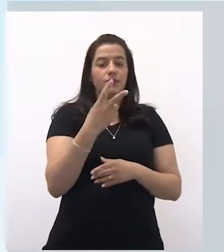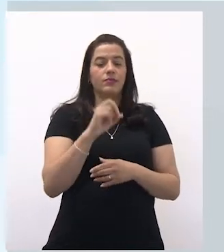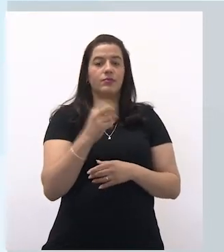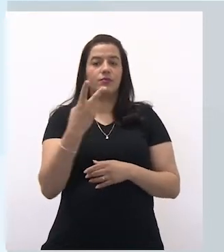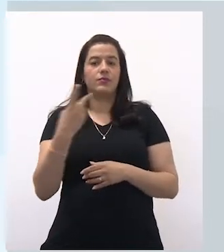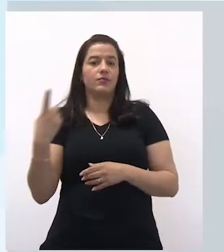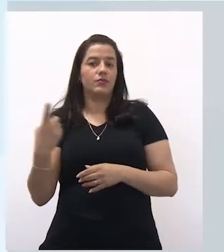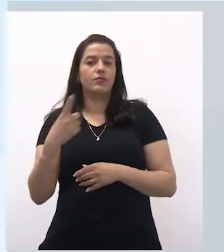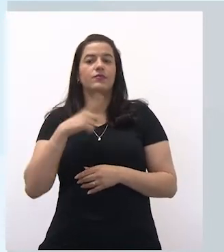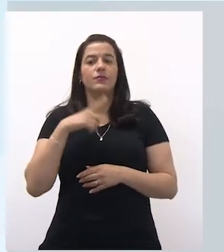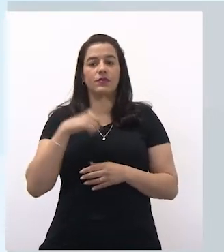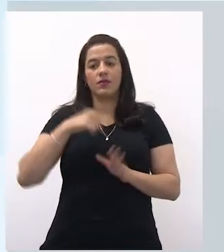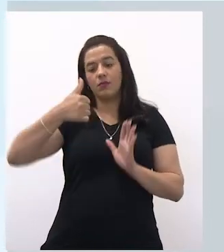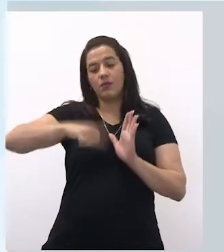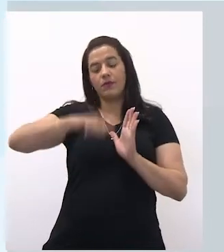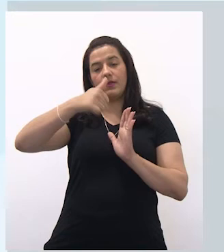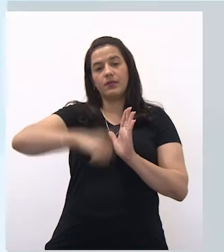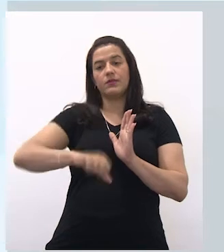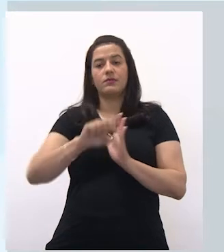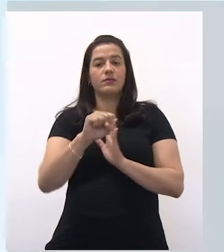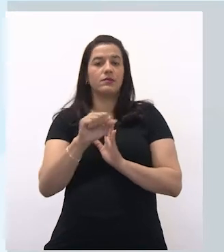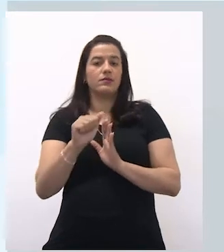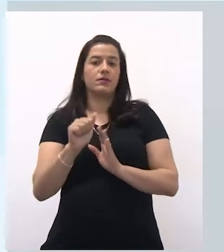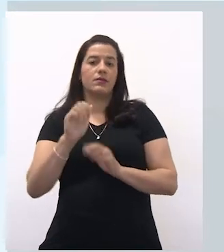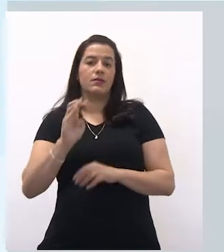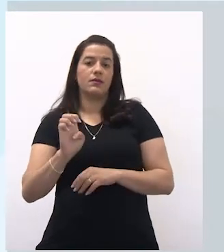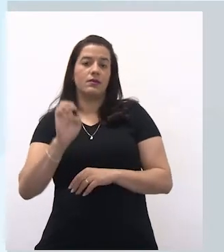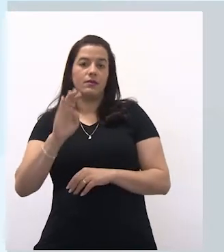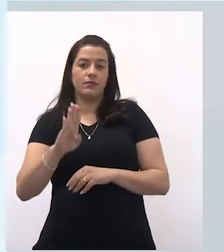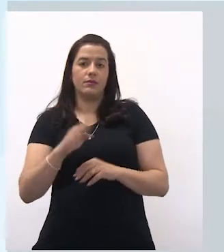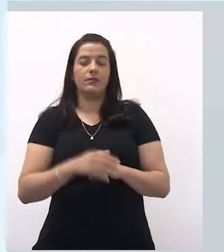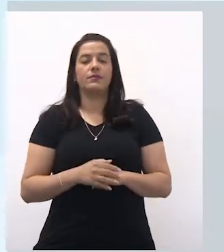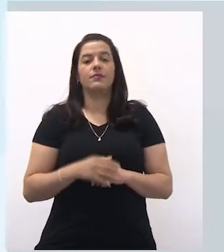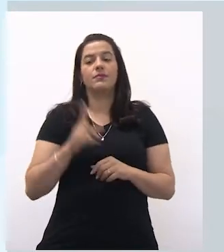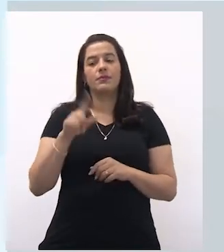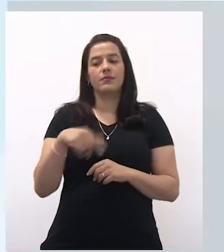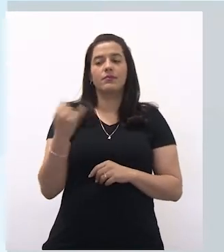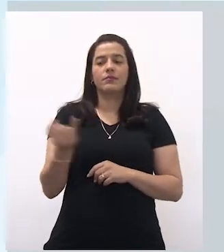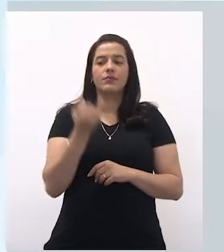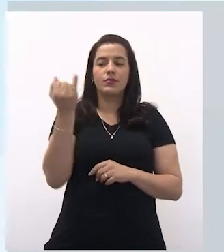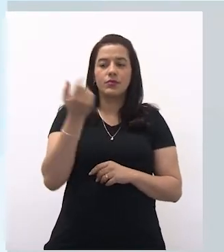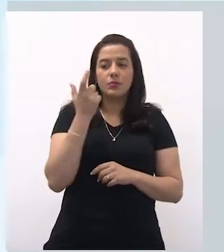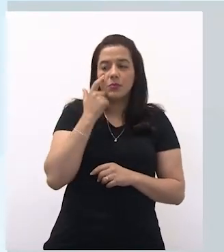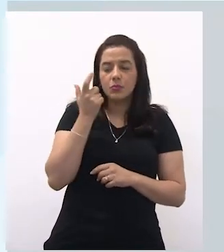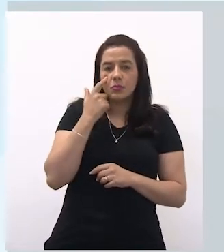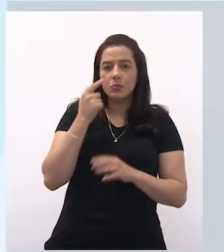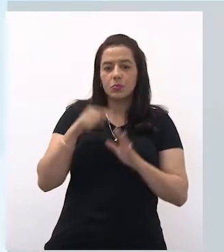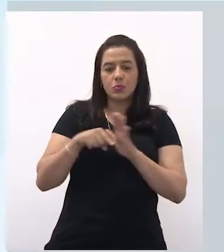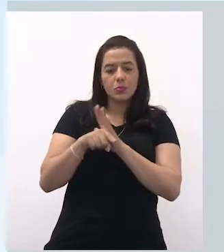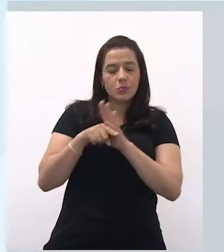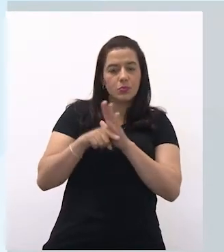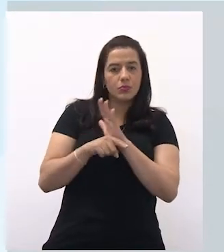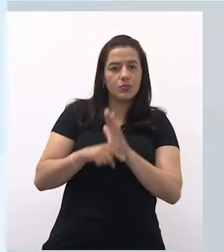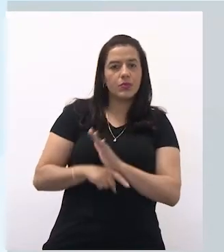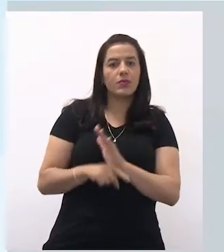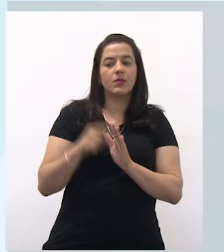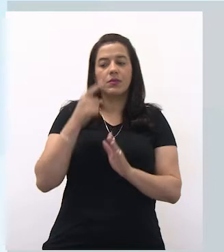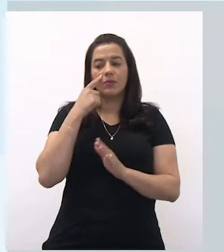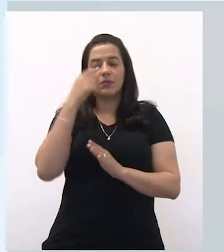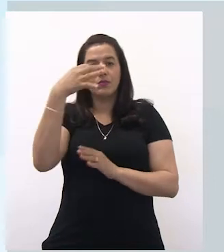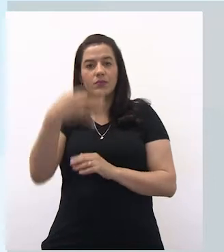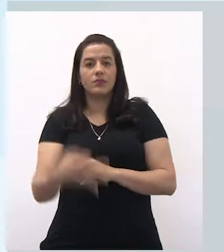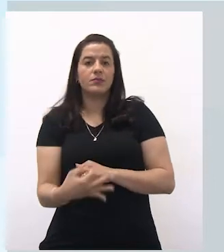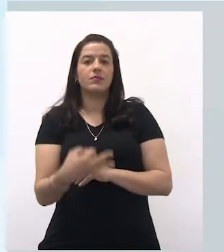Então, esses dados são importantes para que a gente veja essa confirmação, para que a gente faça uma